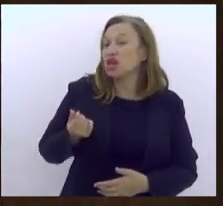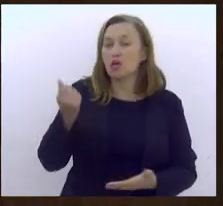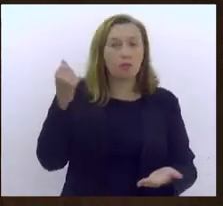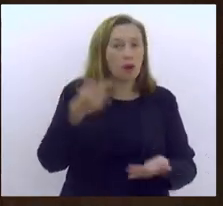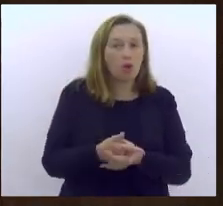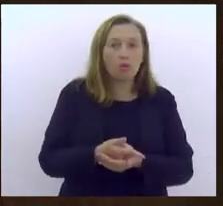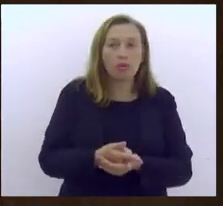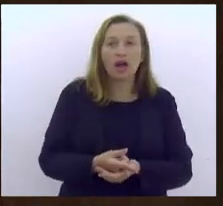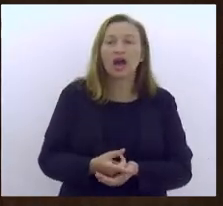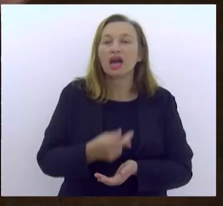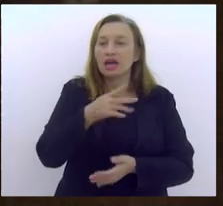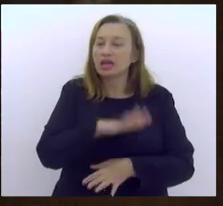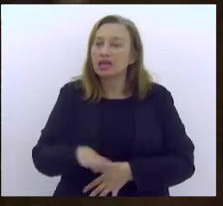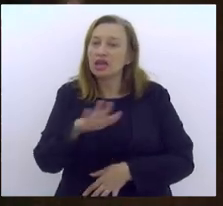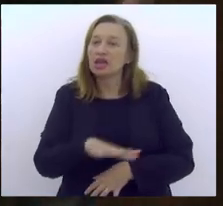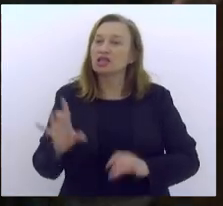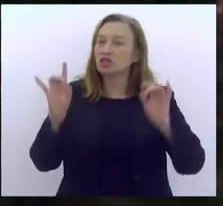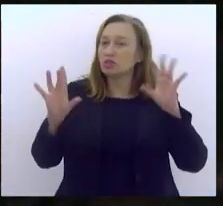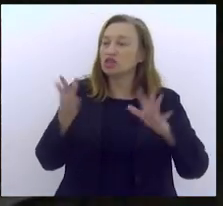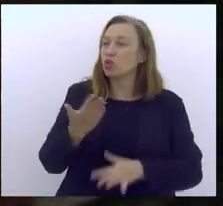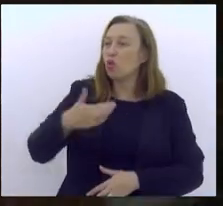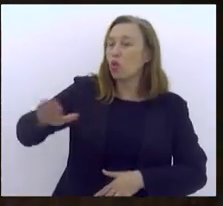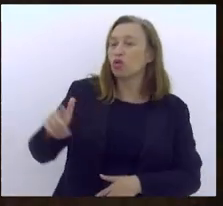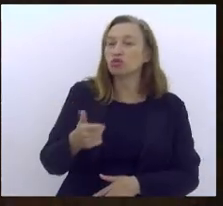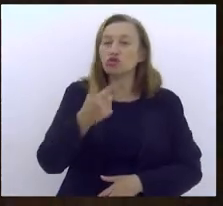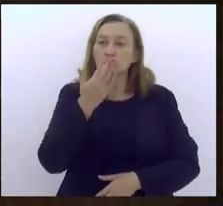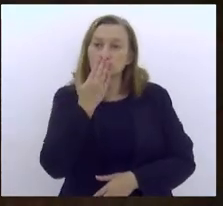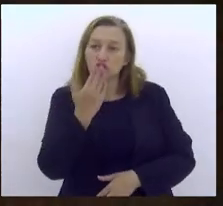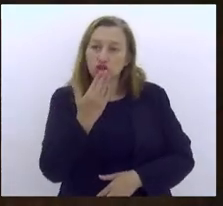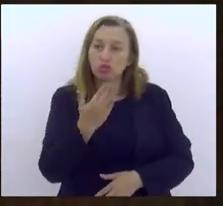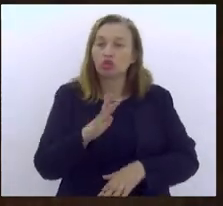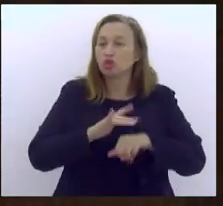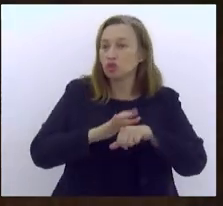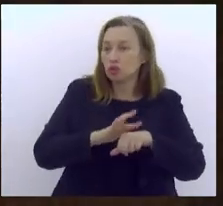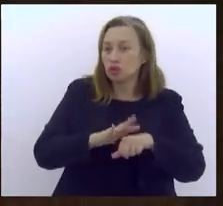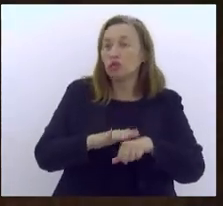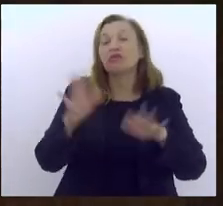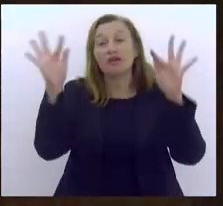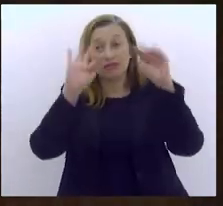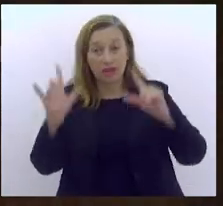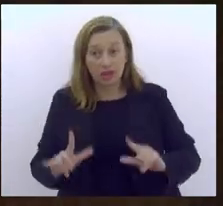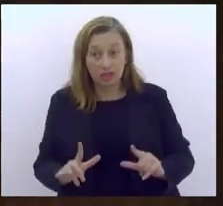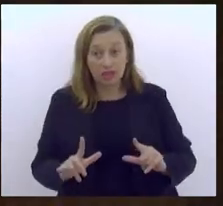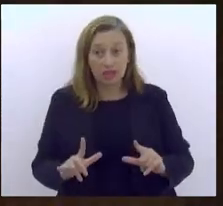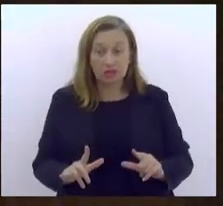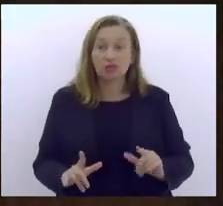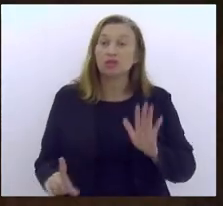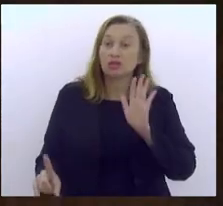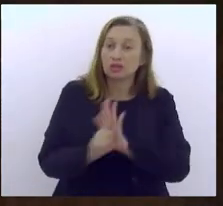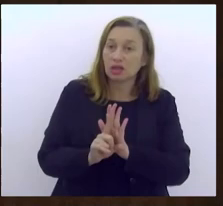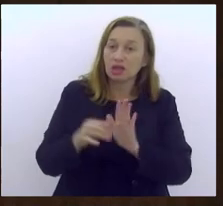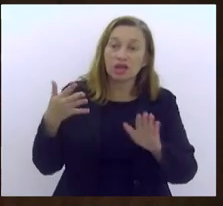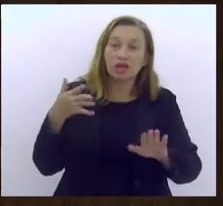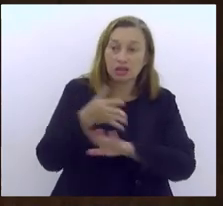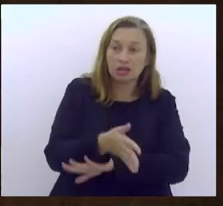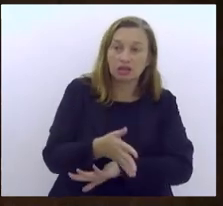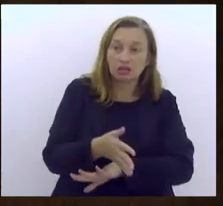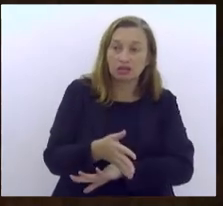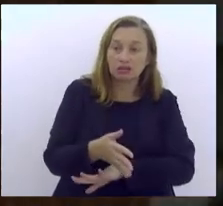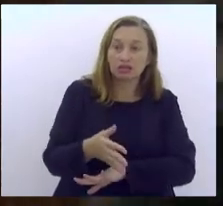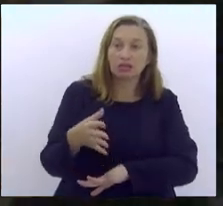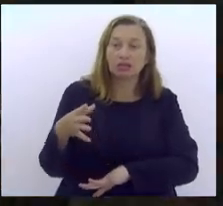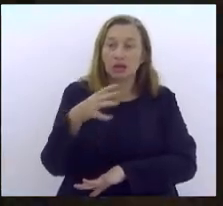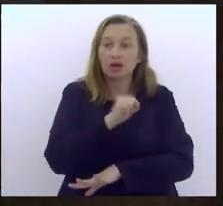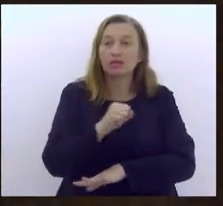Crianças especiais com outros tipos de doença vão ficar muito felizes com essa lei entrando logo em vigor.